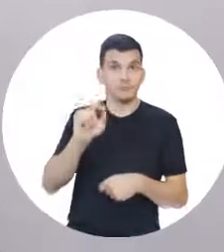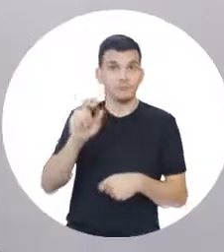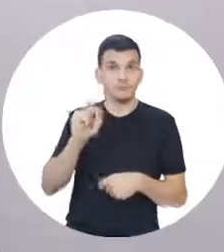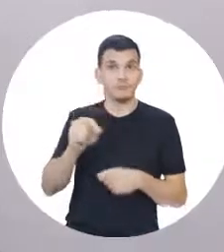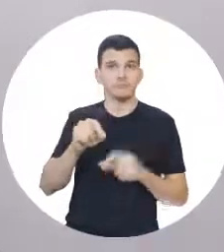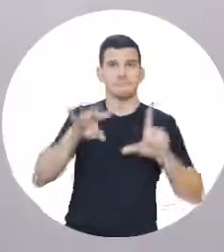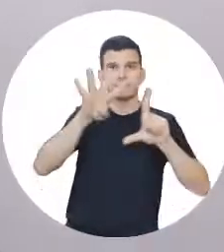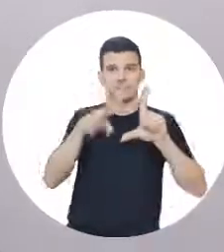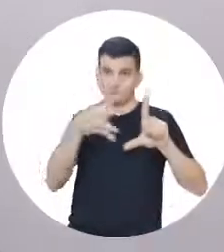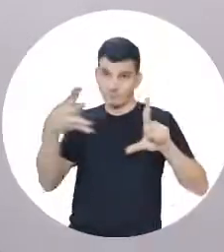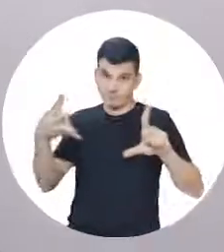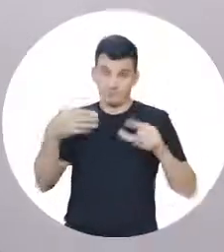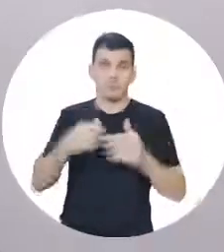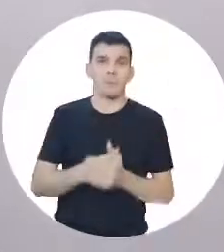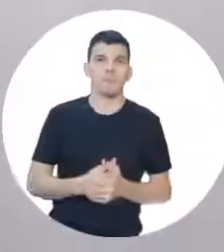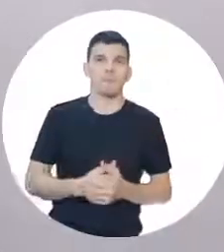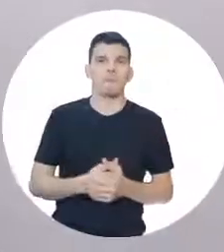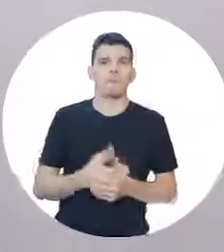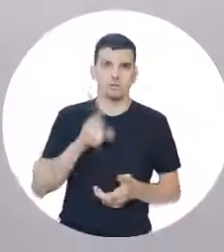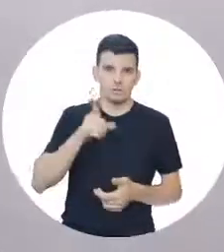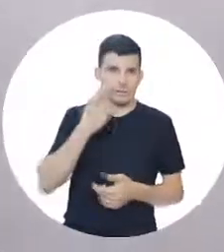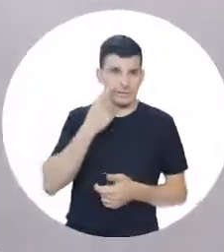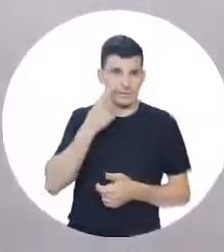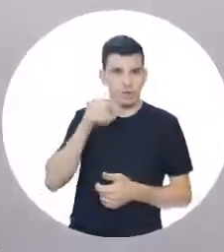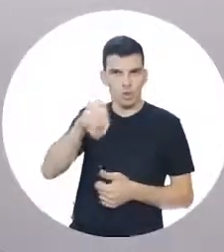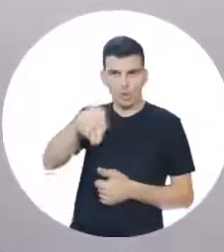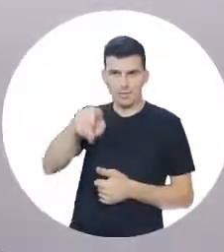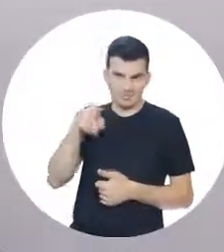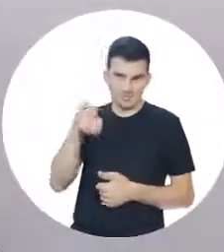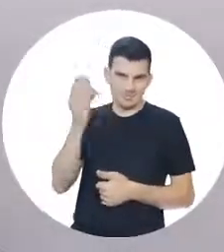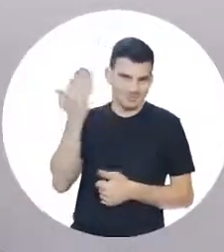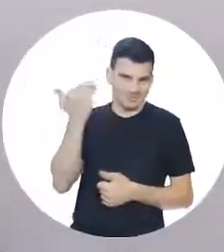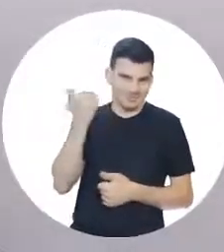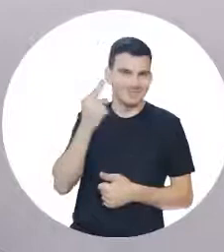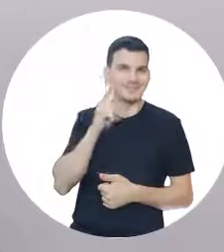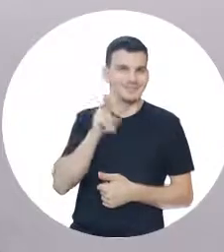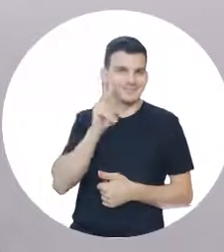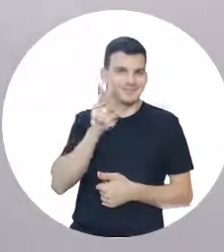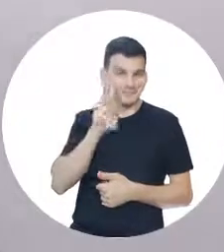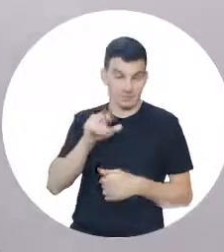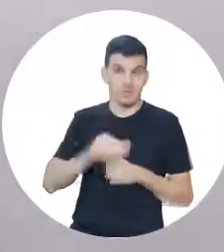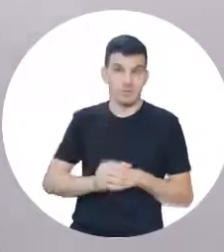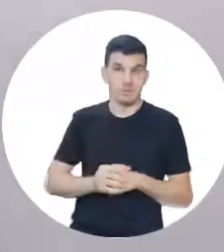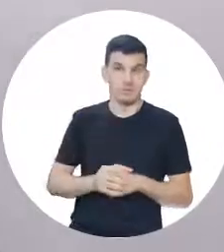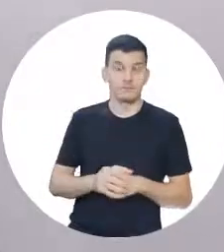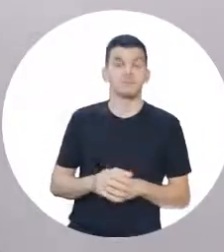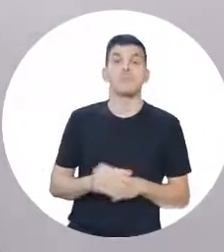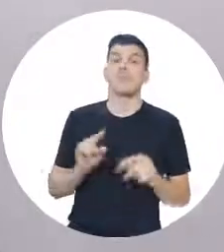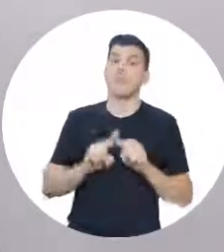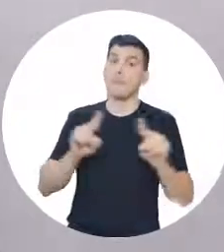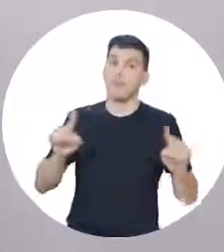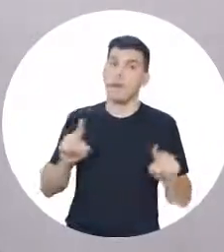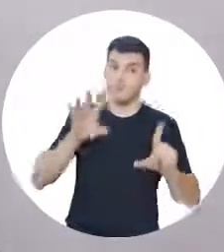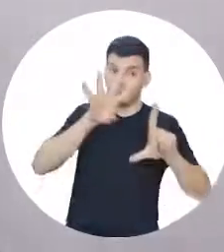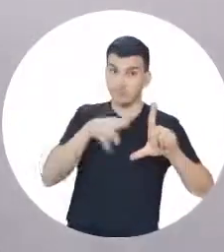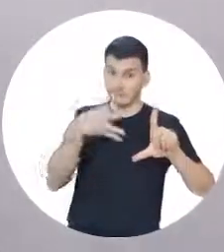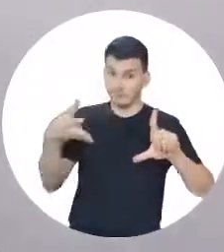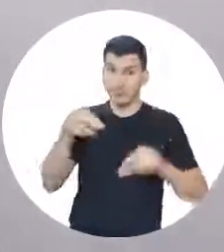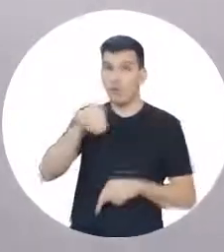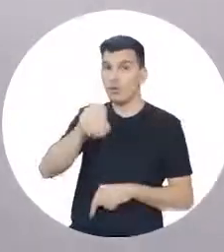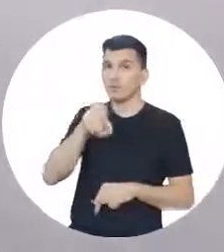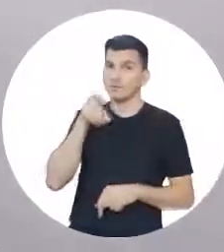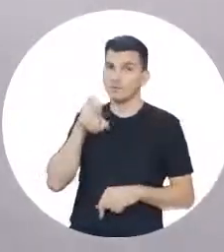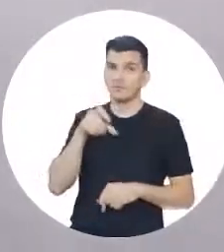entenda essa tabela de número de oxidação. Você já viu o NOx comigo lá na prévia de eletroquímica. Só que